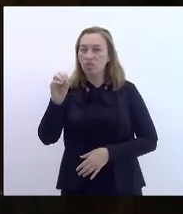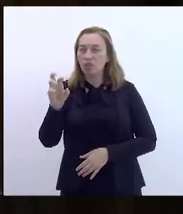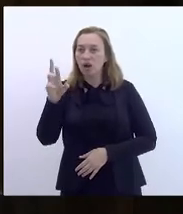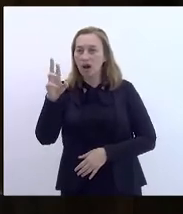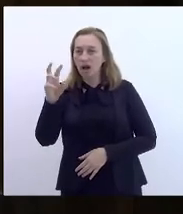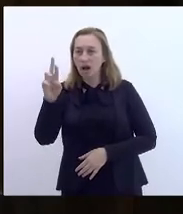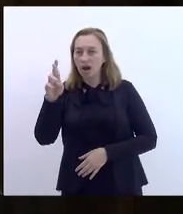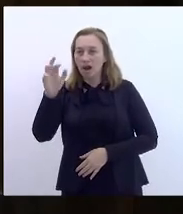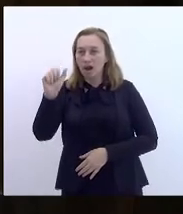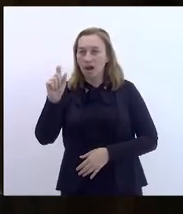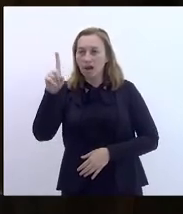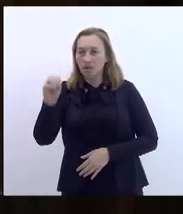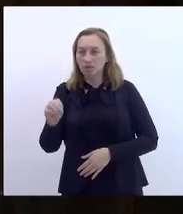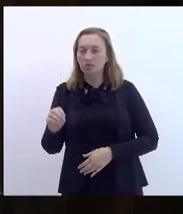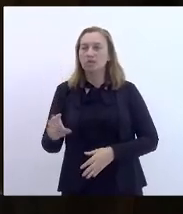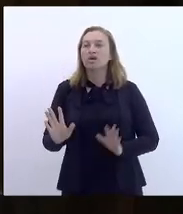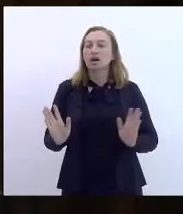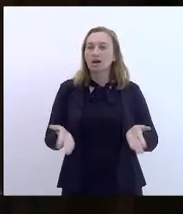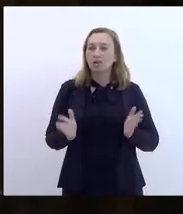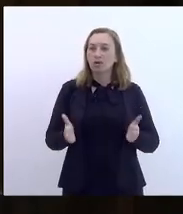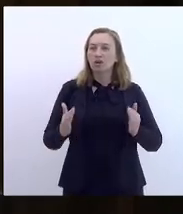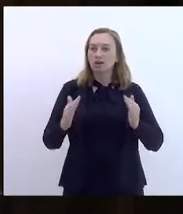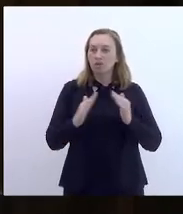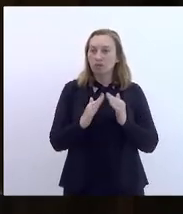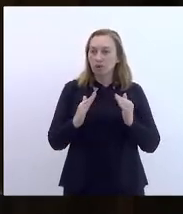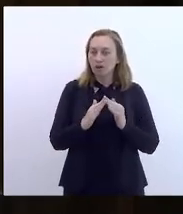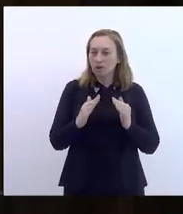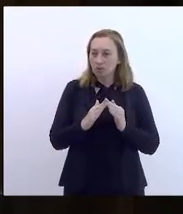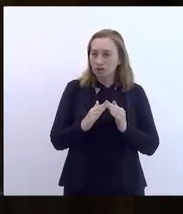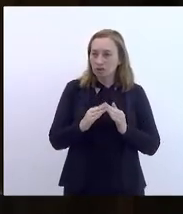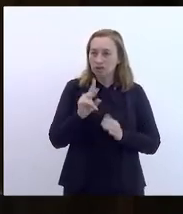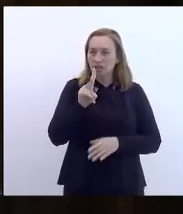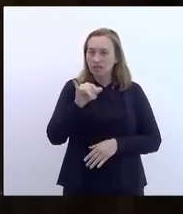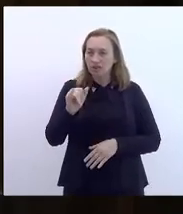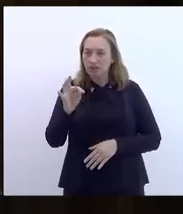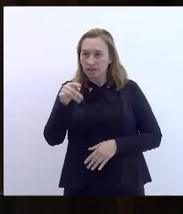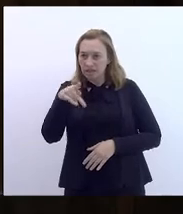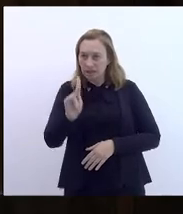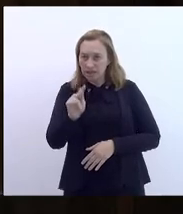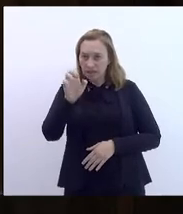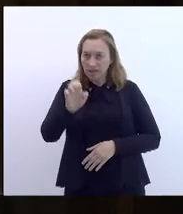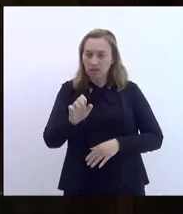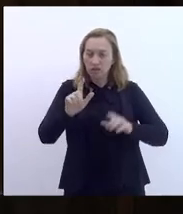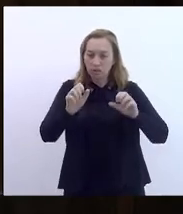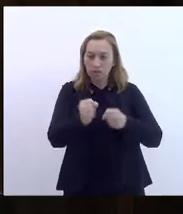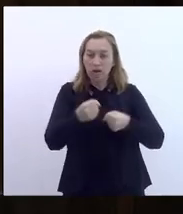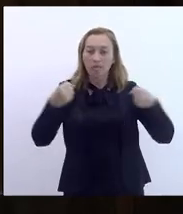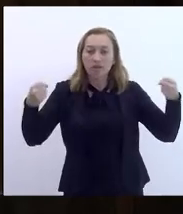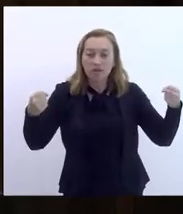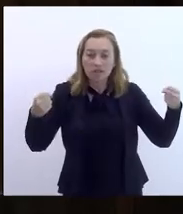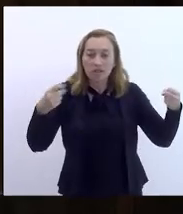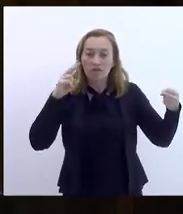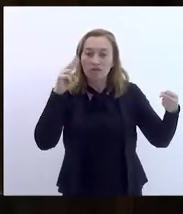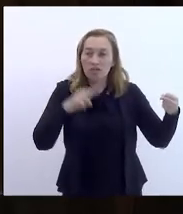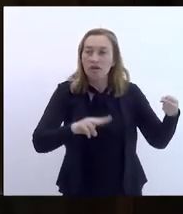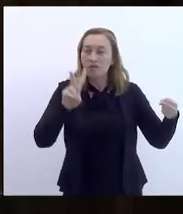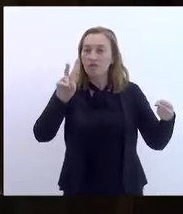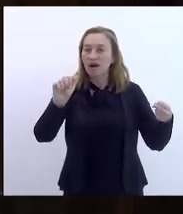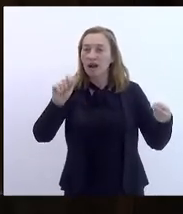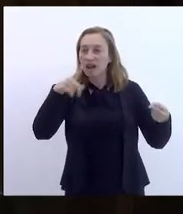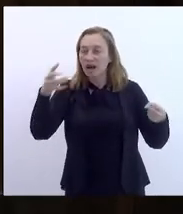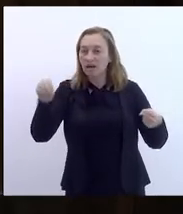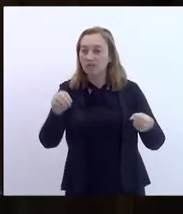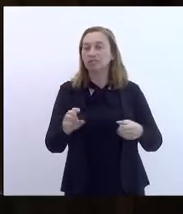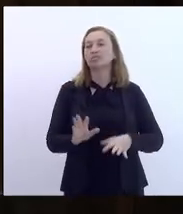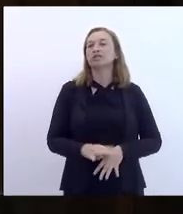Kennedy quando ele abre a janela ele ver o Valão do Rio das sardinhas é certa vez o